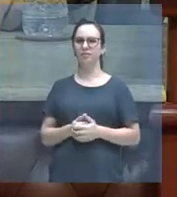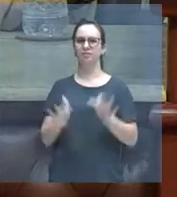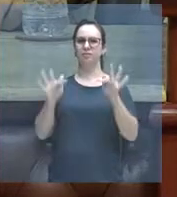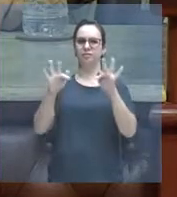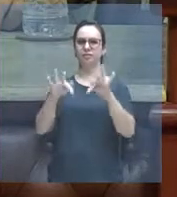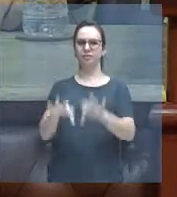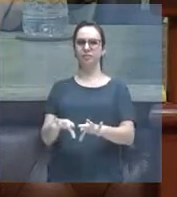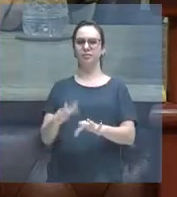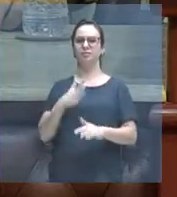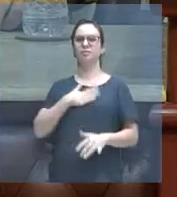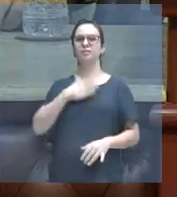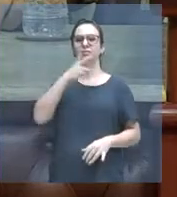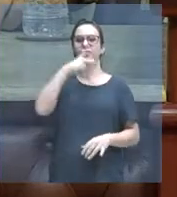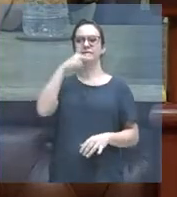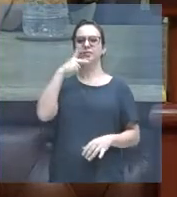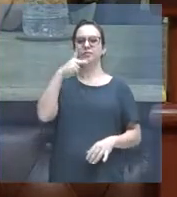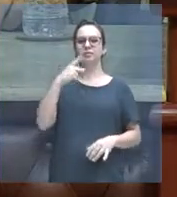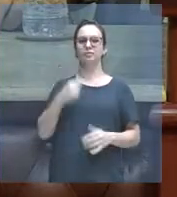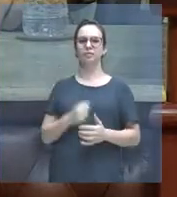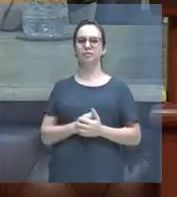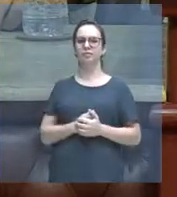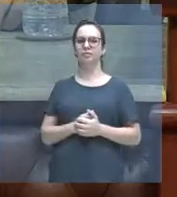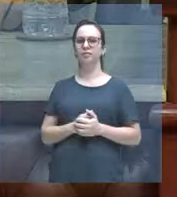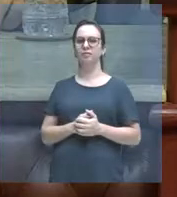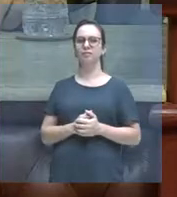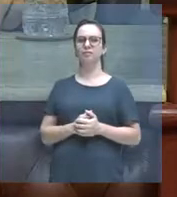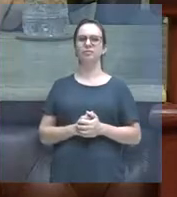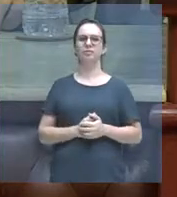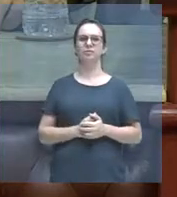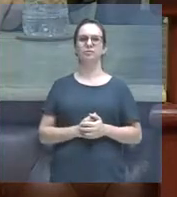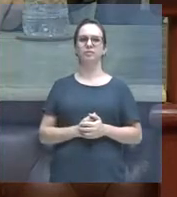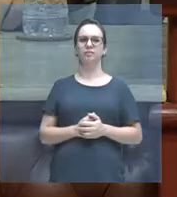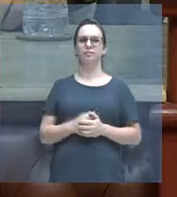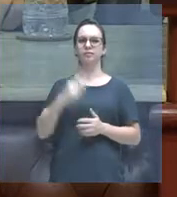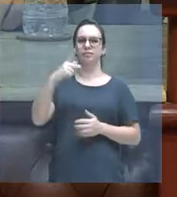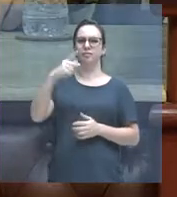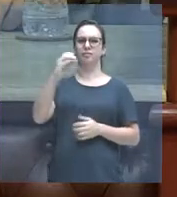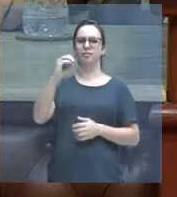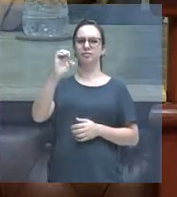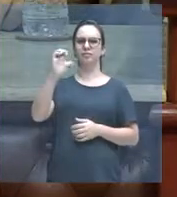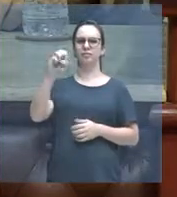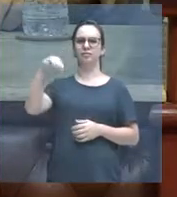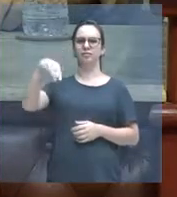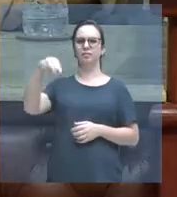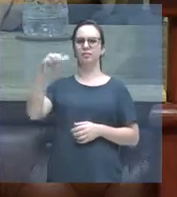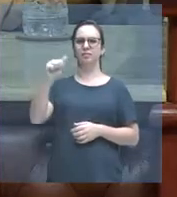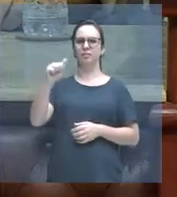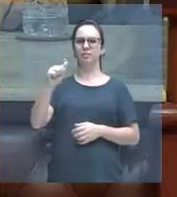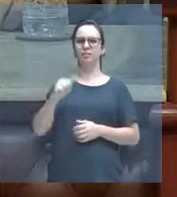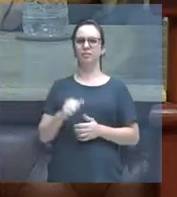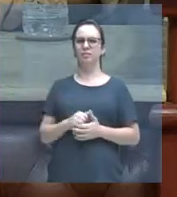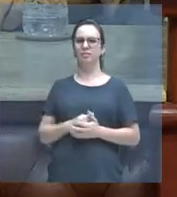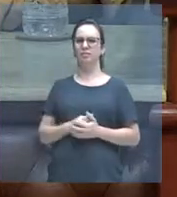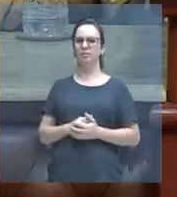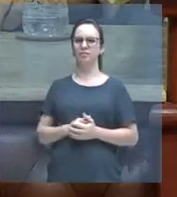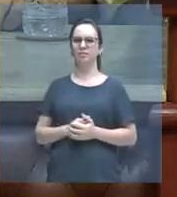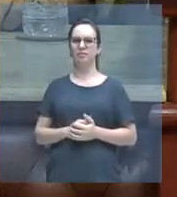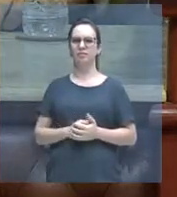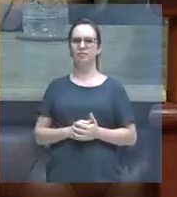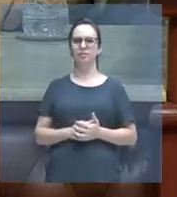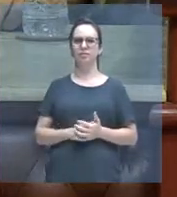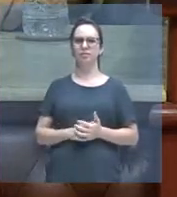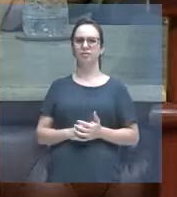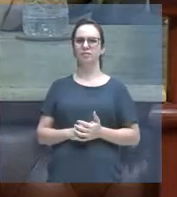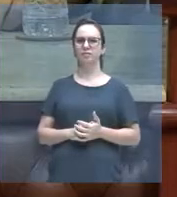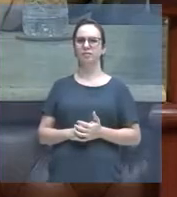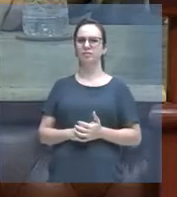finalizar a minha fala com um poema. Oi. Sim, o Florêncio, né, pai? O